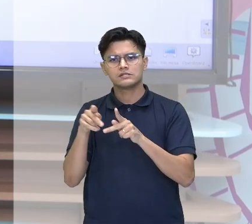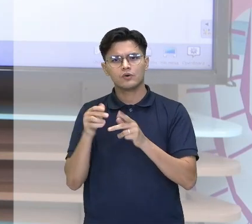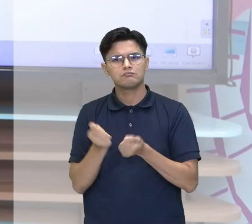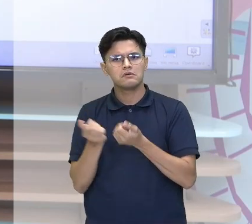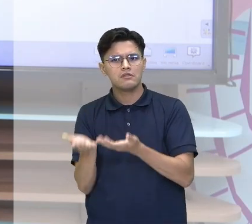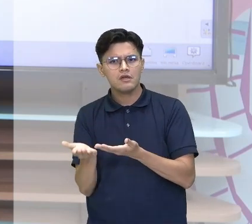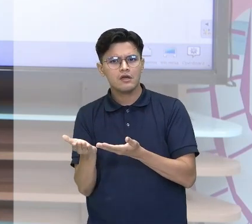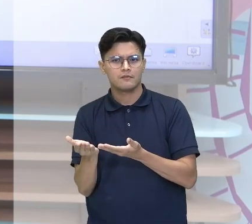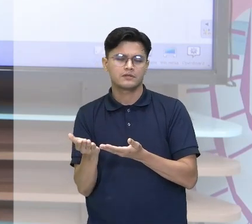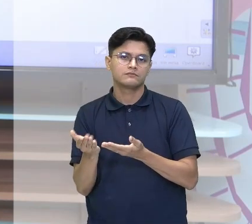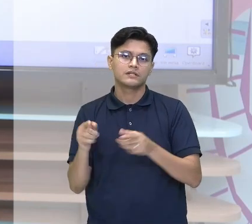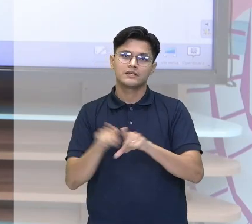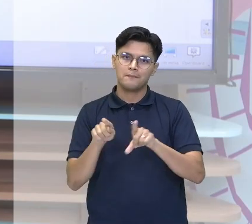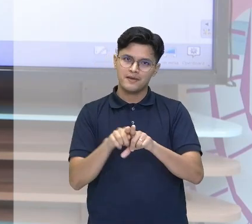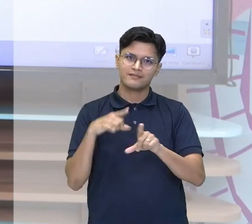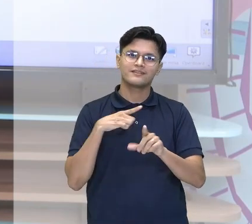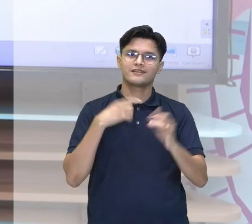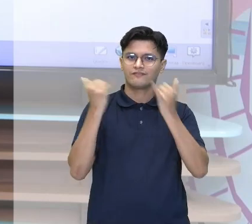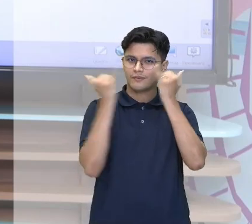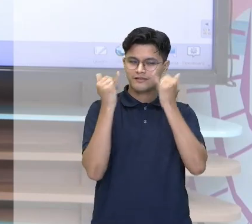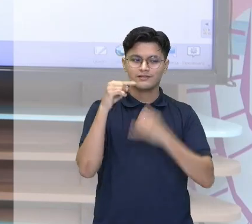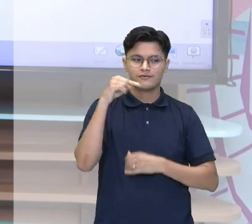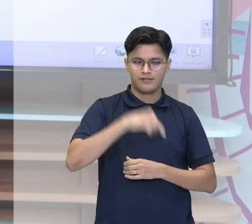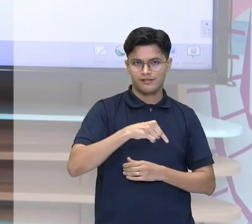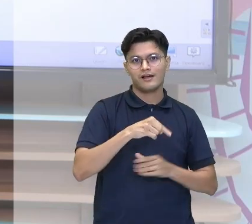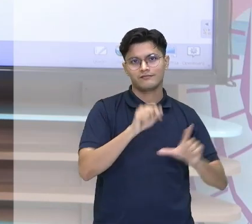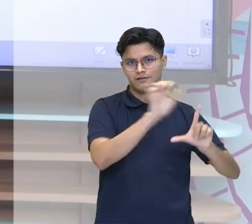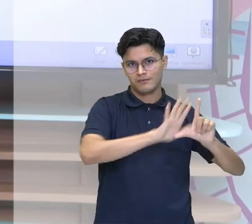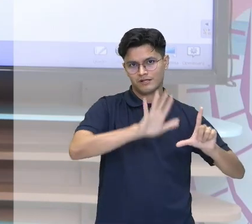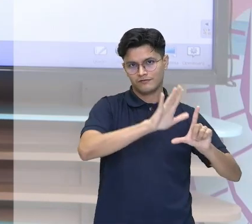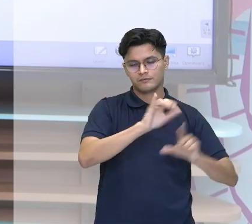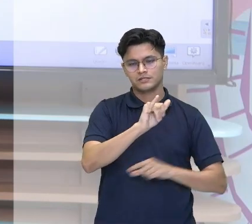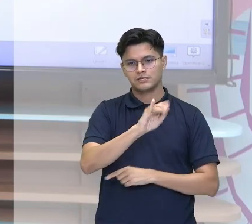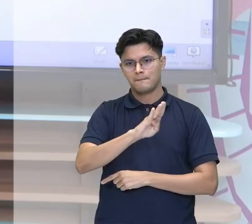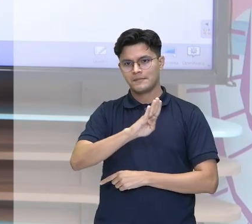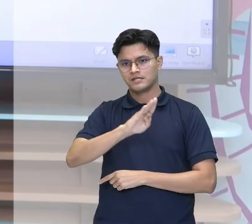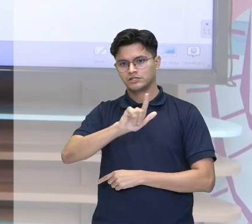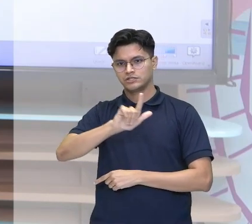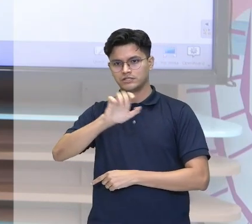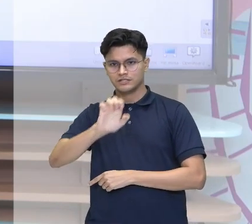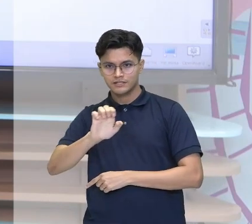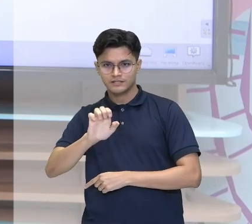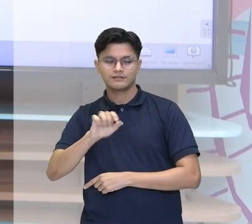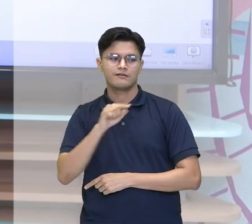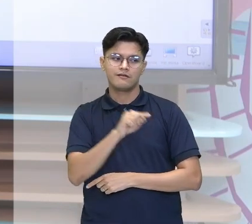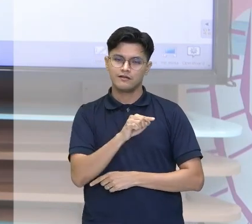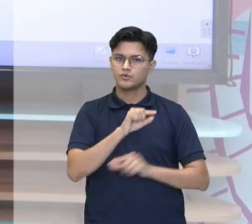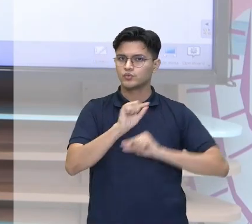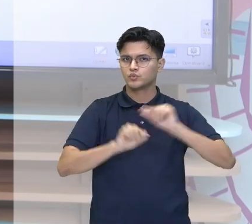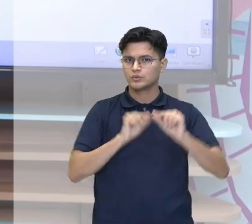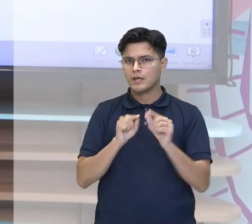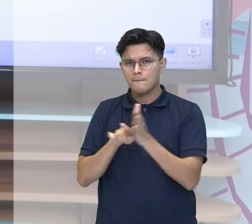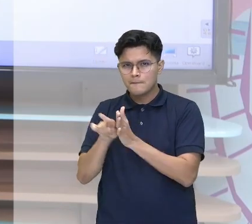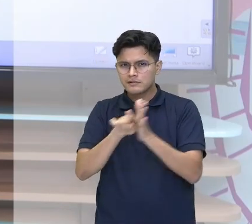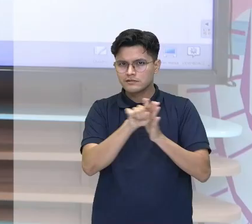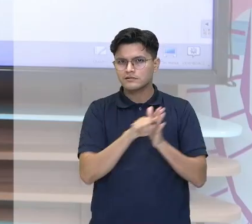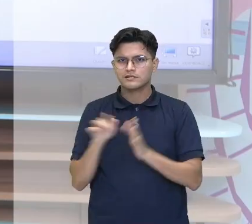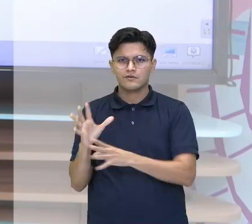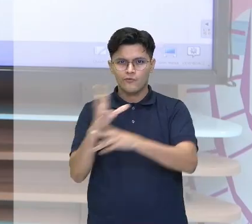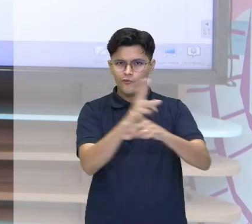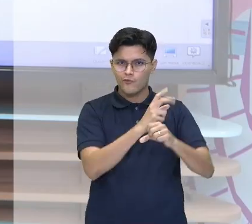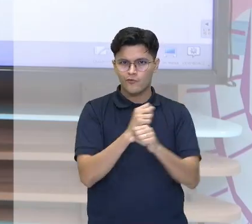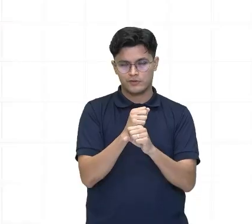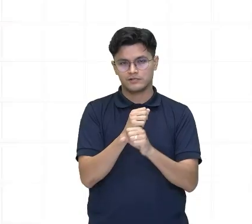IBGE, onde são feitos, né, essas pesquisas, essas análises através do censo demográfico. E aí nós temos